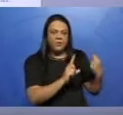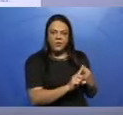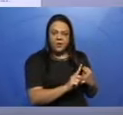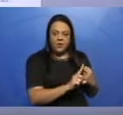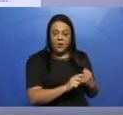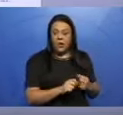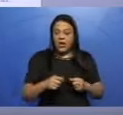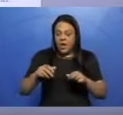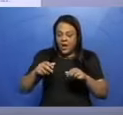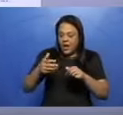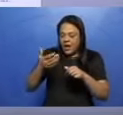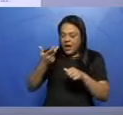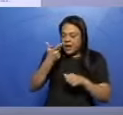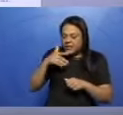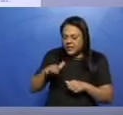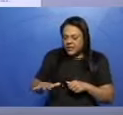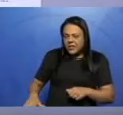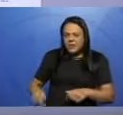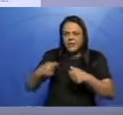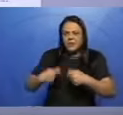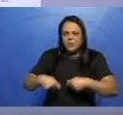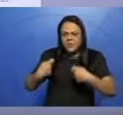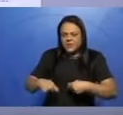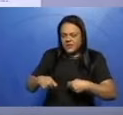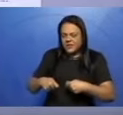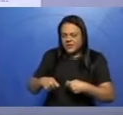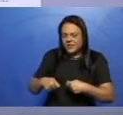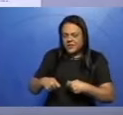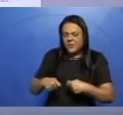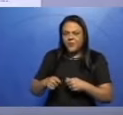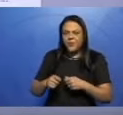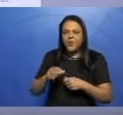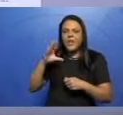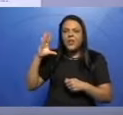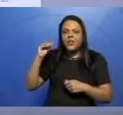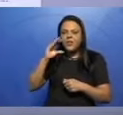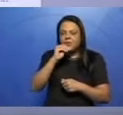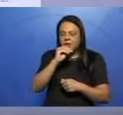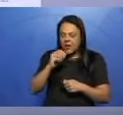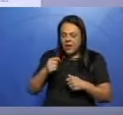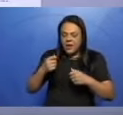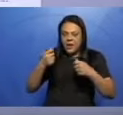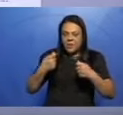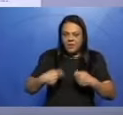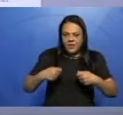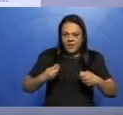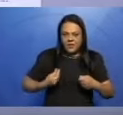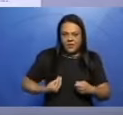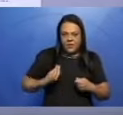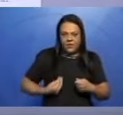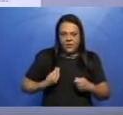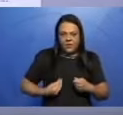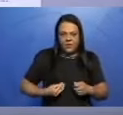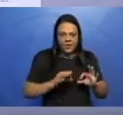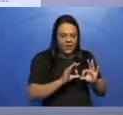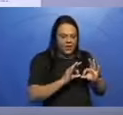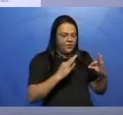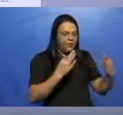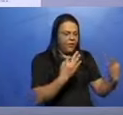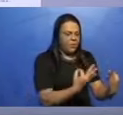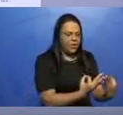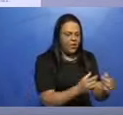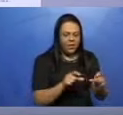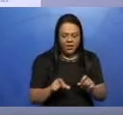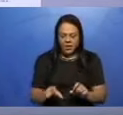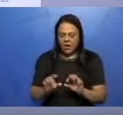convencer a sociedade brasileira de que o direito de crianças e adolescentes à convivência familiar e comunitária é o